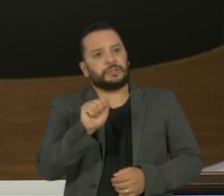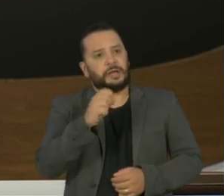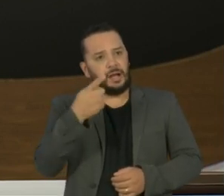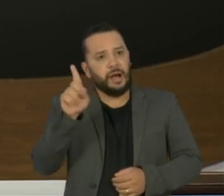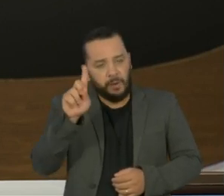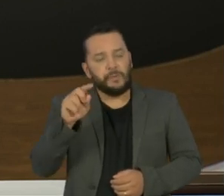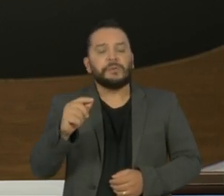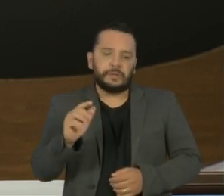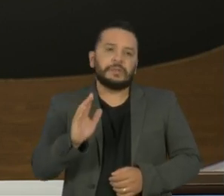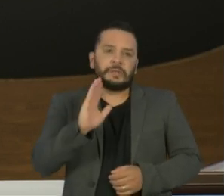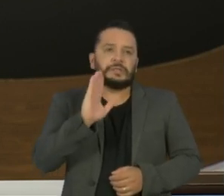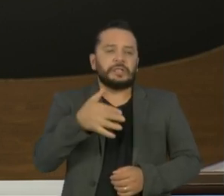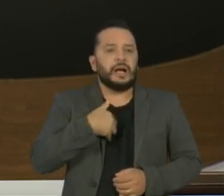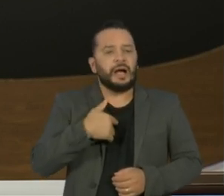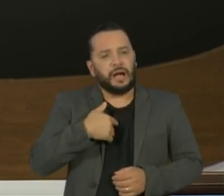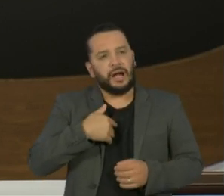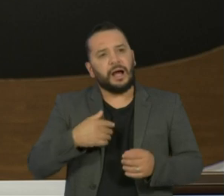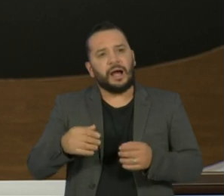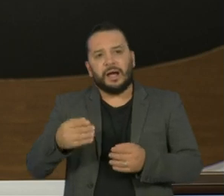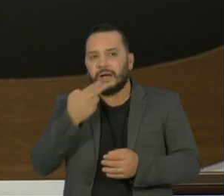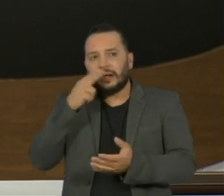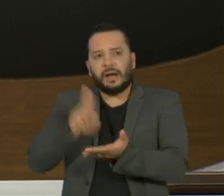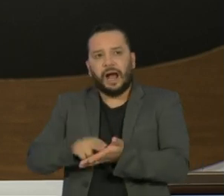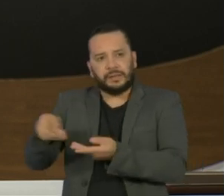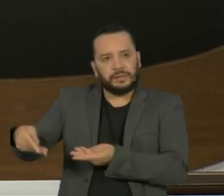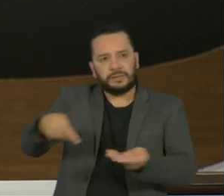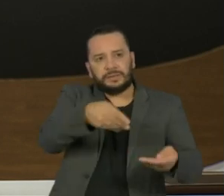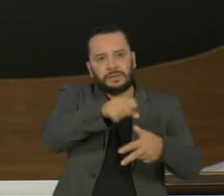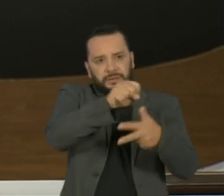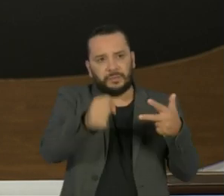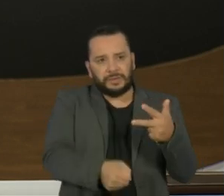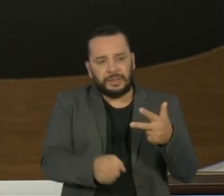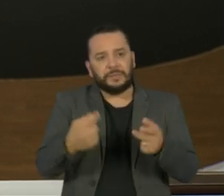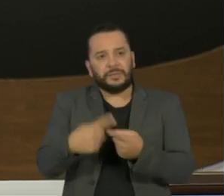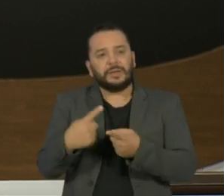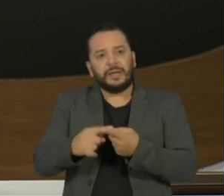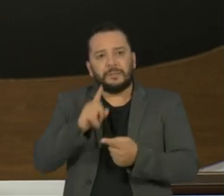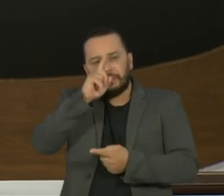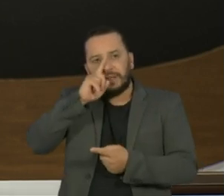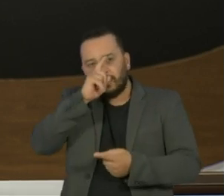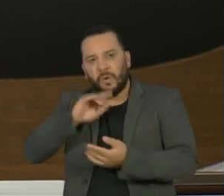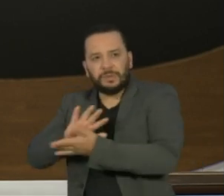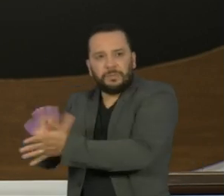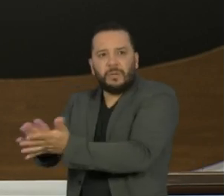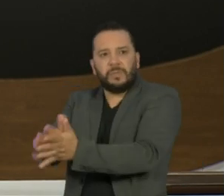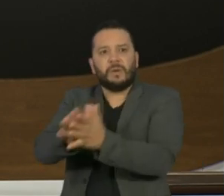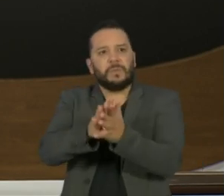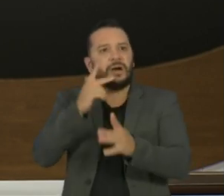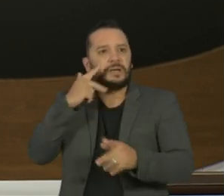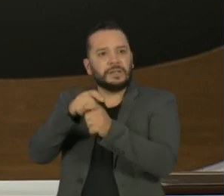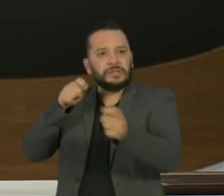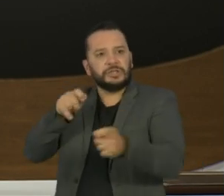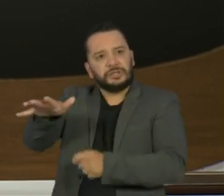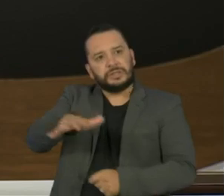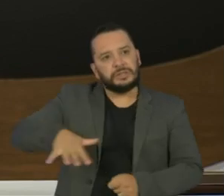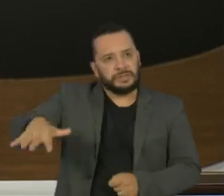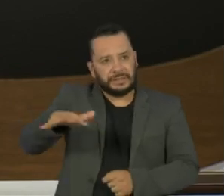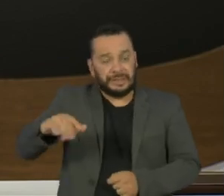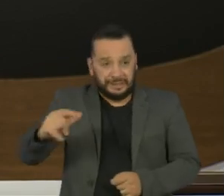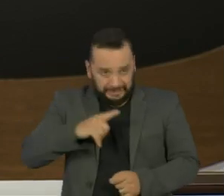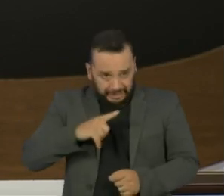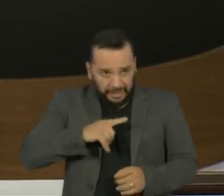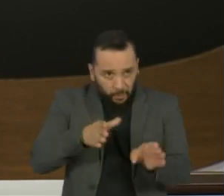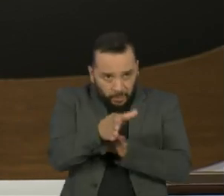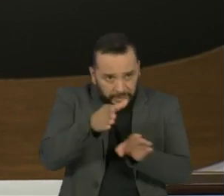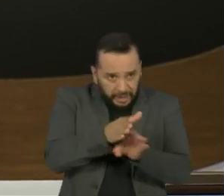falando do risco de genocídio nas populações indígenas têm alguma decisão do supremo e do cnj pra tomar